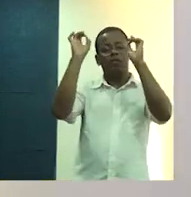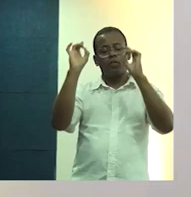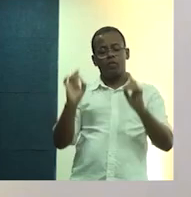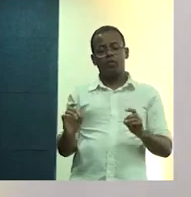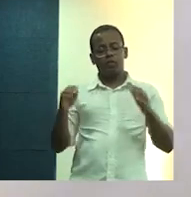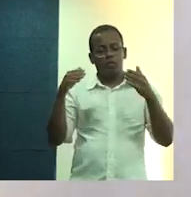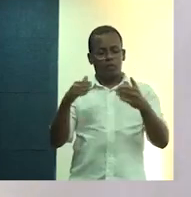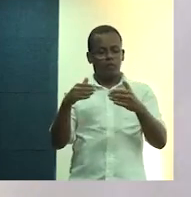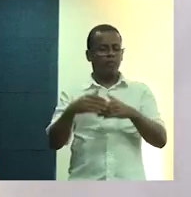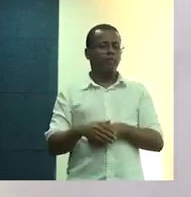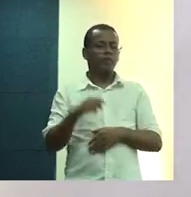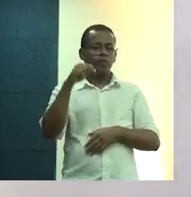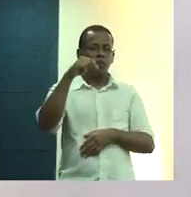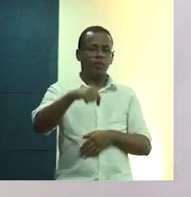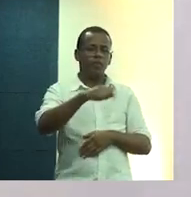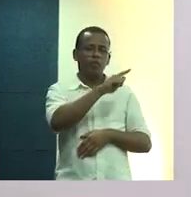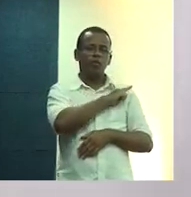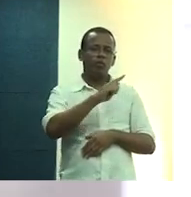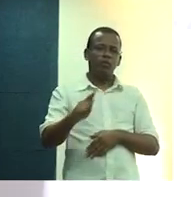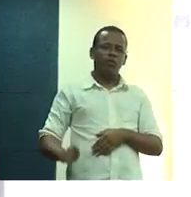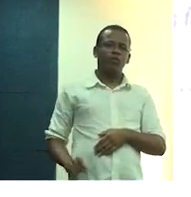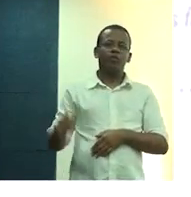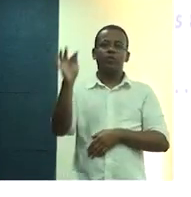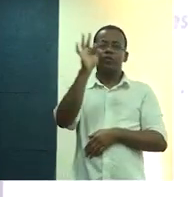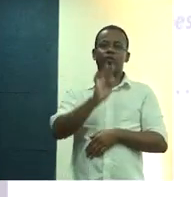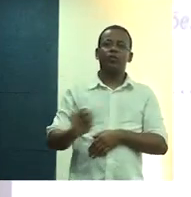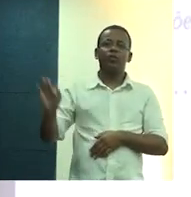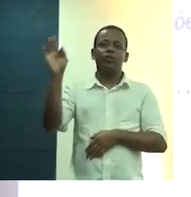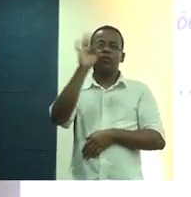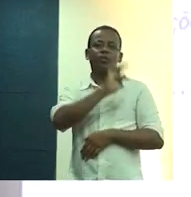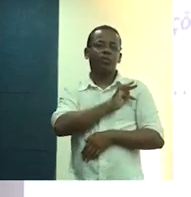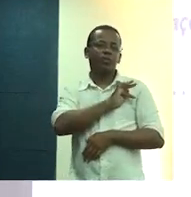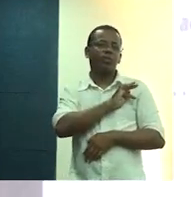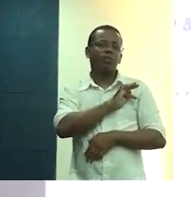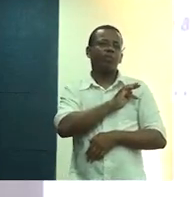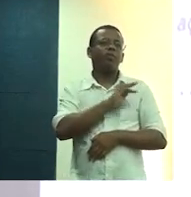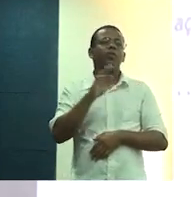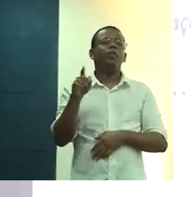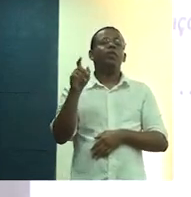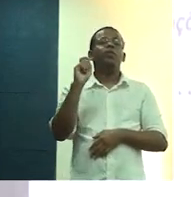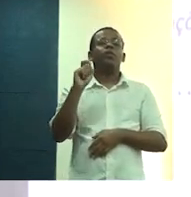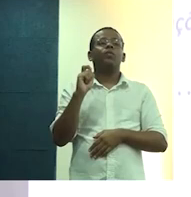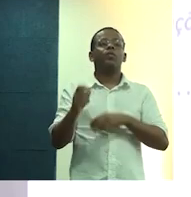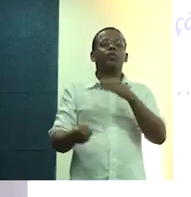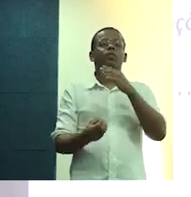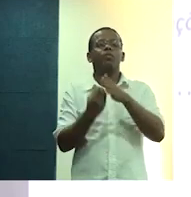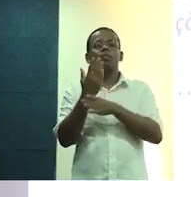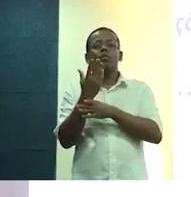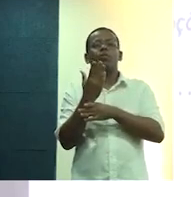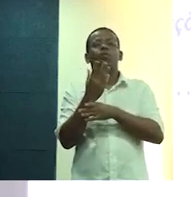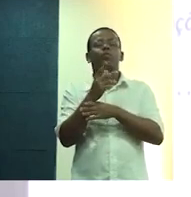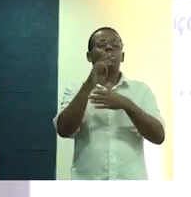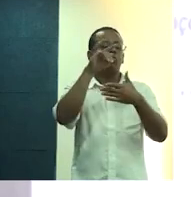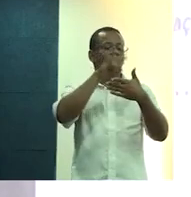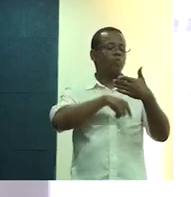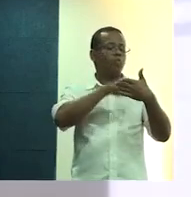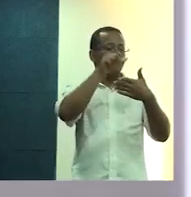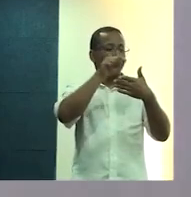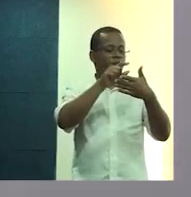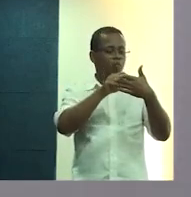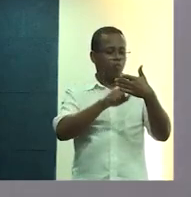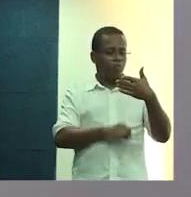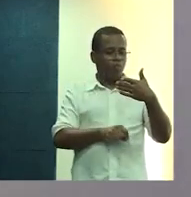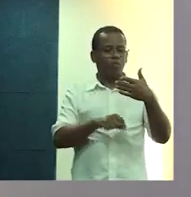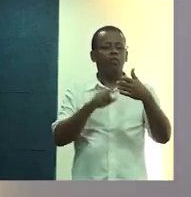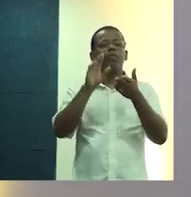então aqui no governo federal nós estaremos uma governança interministerial que é que vai produzir esse cardápio de ações